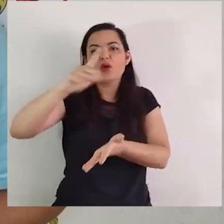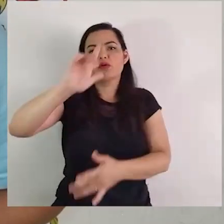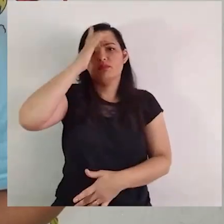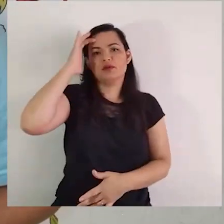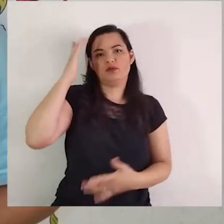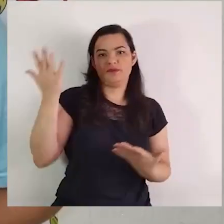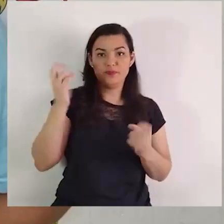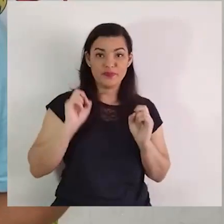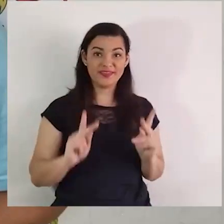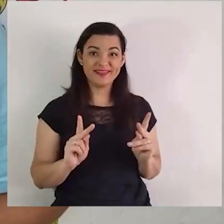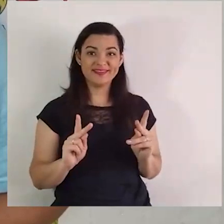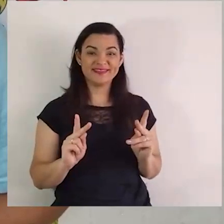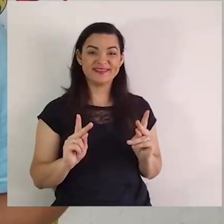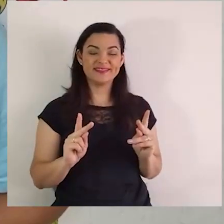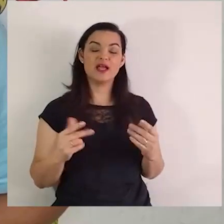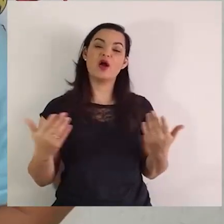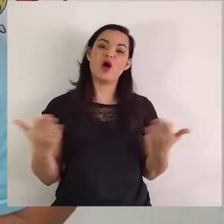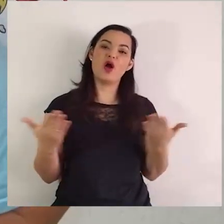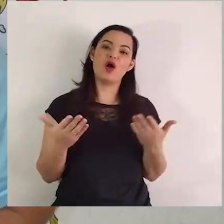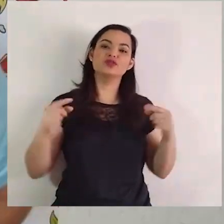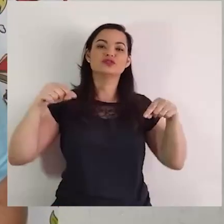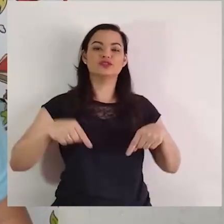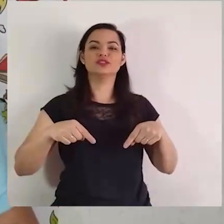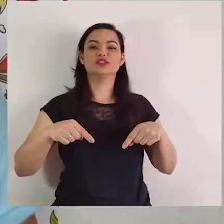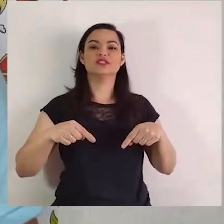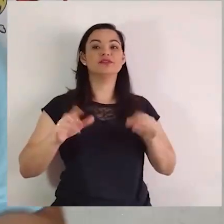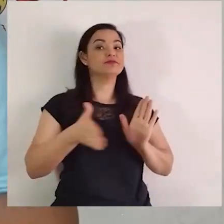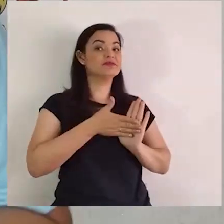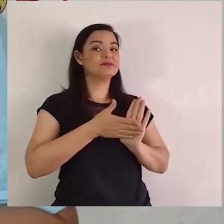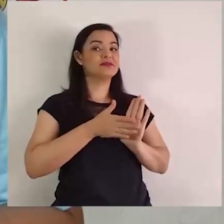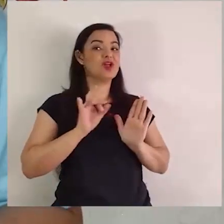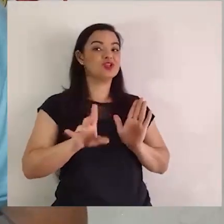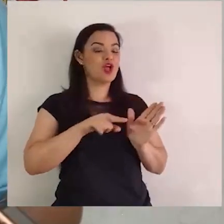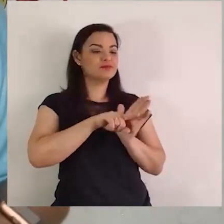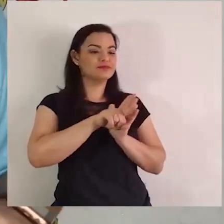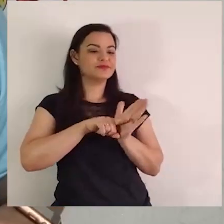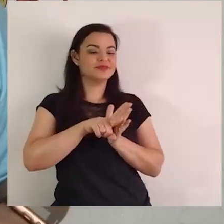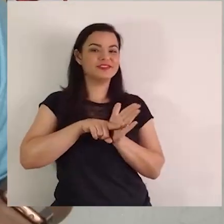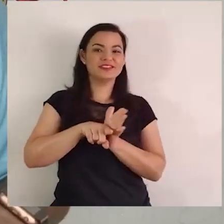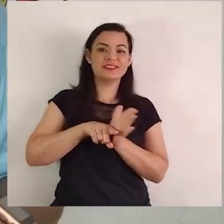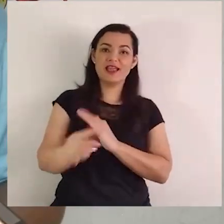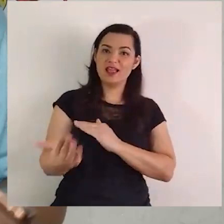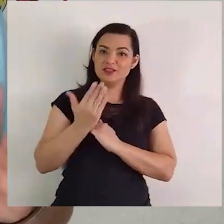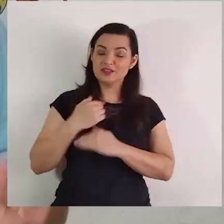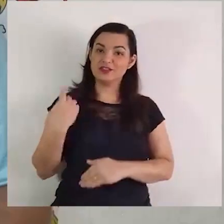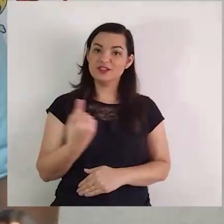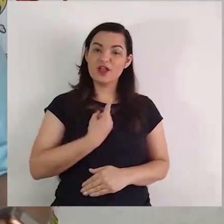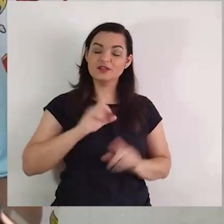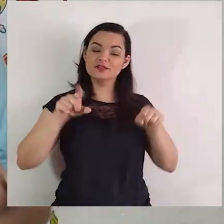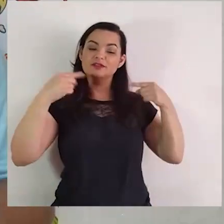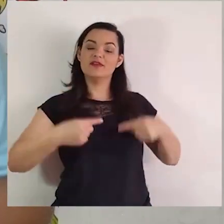desrespeitar ninguém. Tá bom? Então, hoje fica aqui uma proposta só de investigação que vai